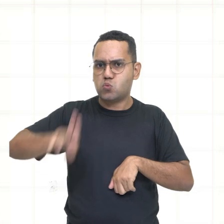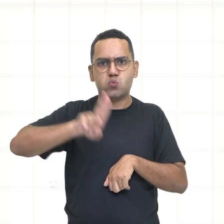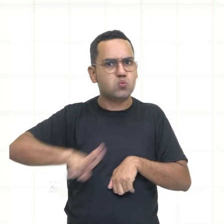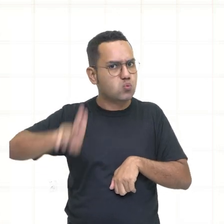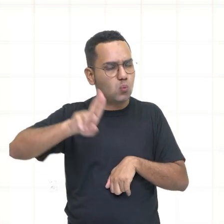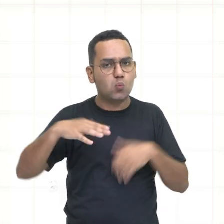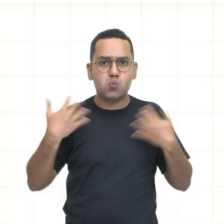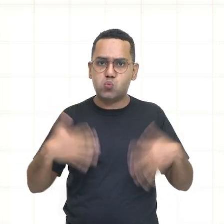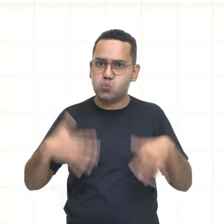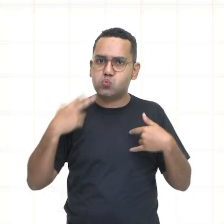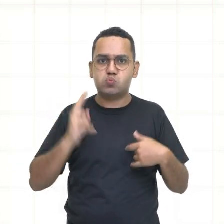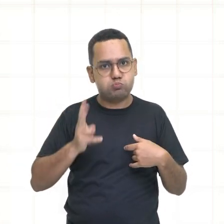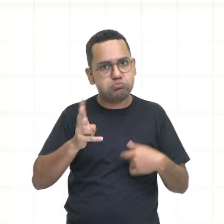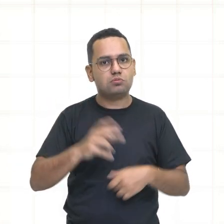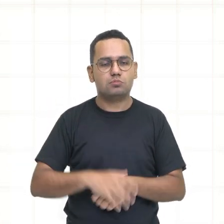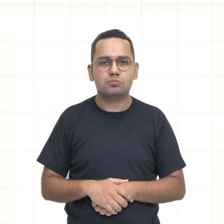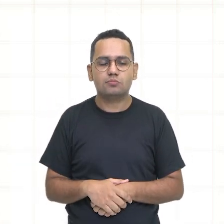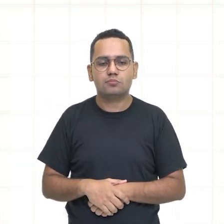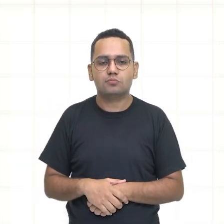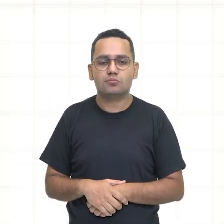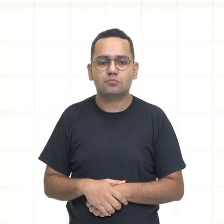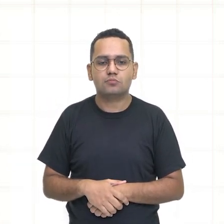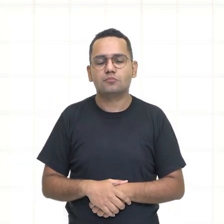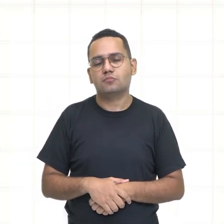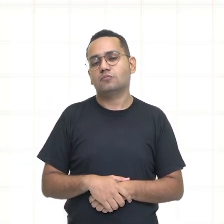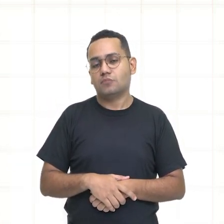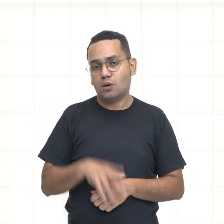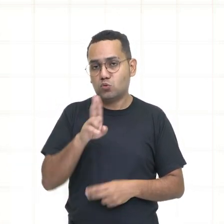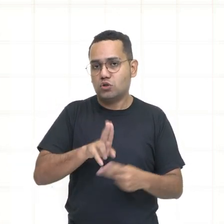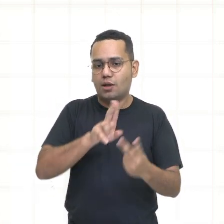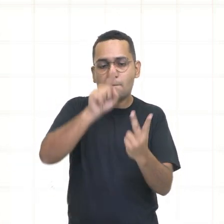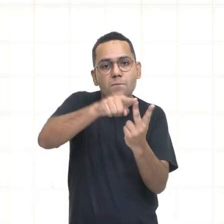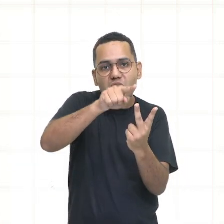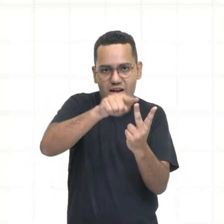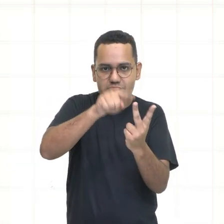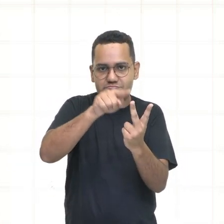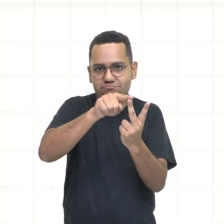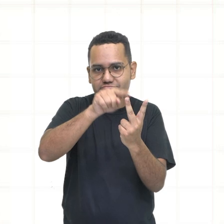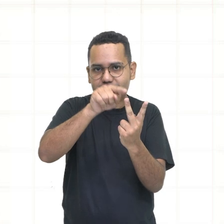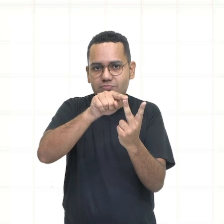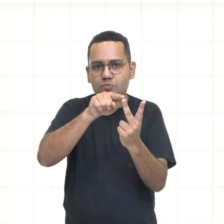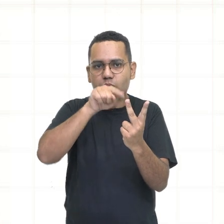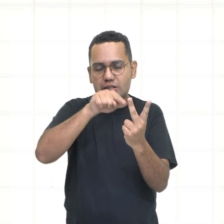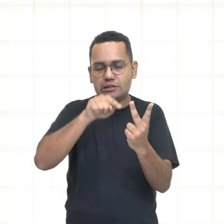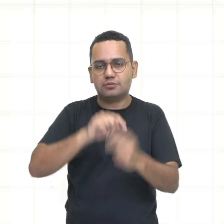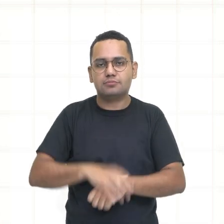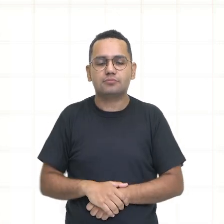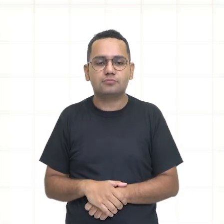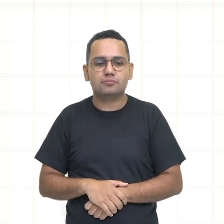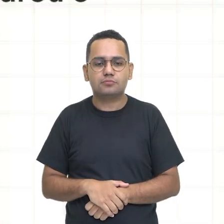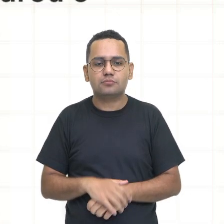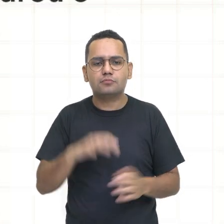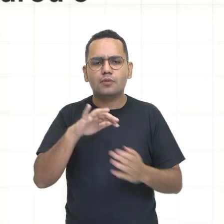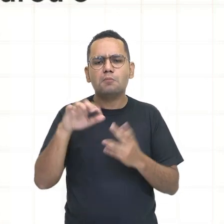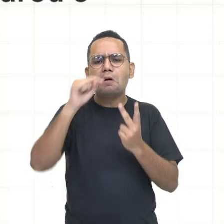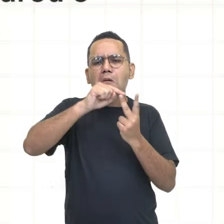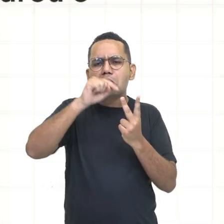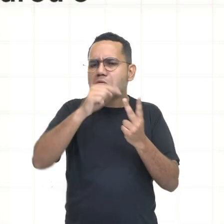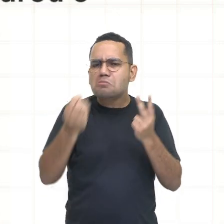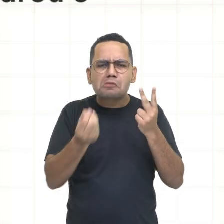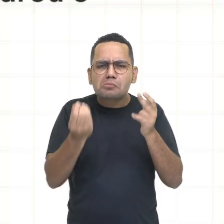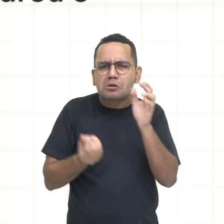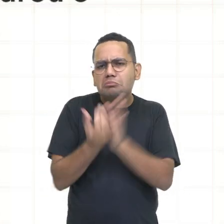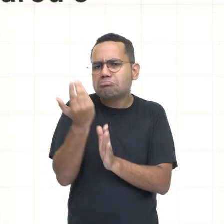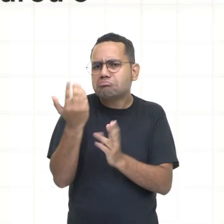artifícios vão ser utilizados pelos nazistas, certo? E como é que ocorre a implementação do nazismo? Vamos a